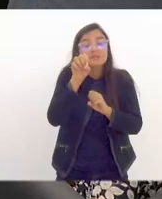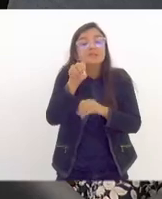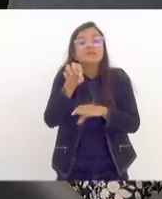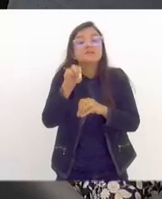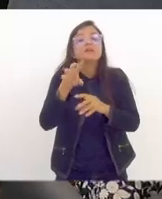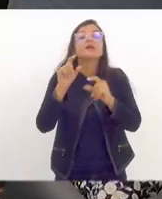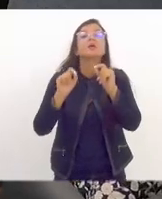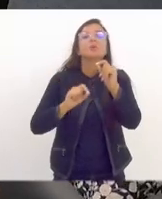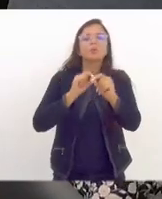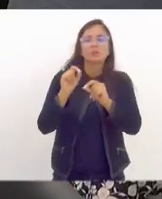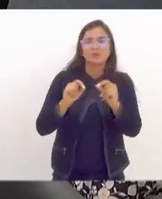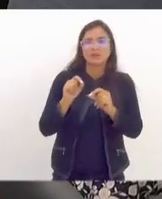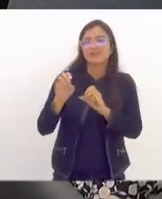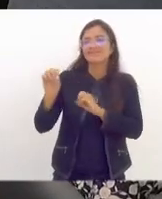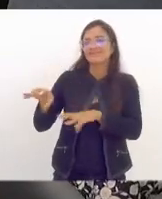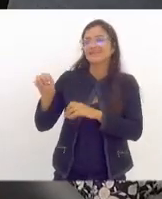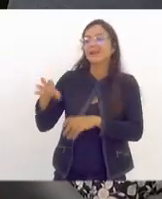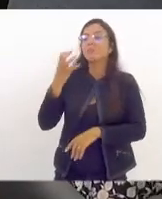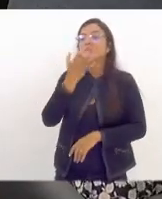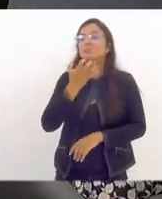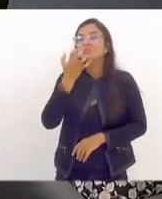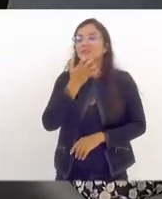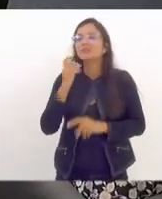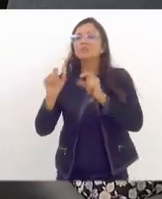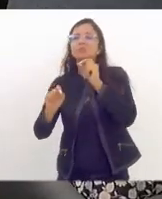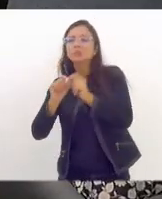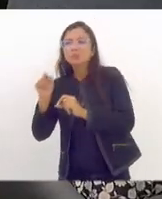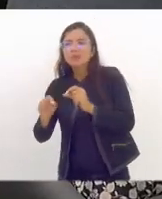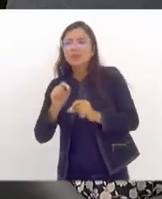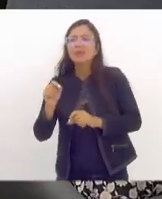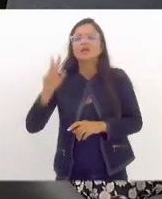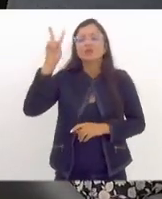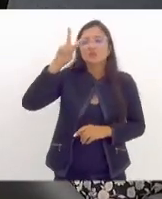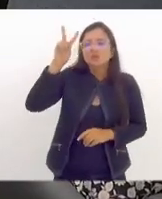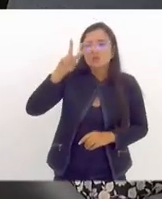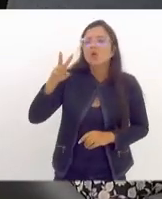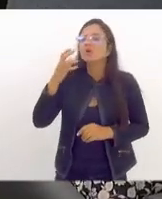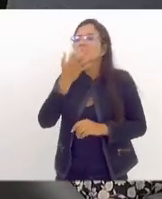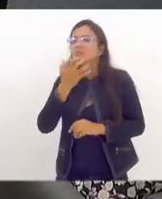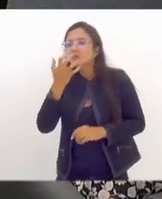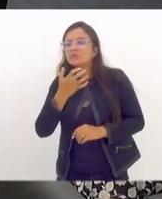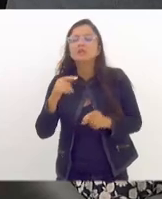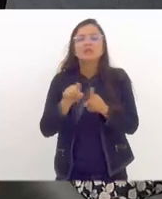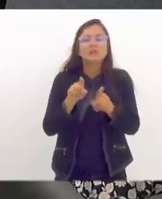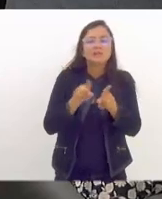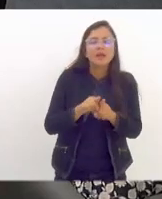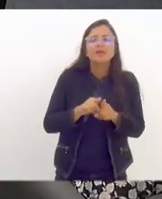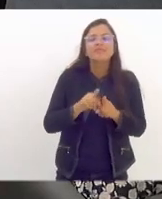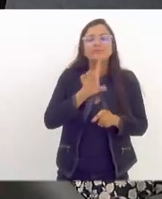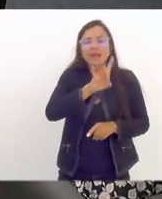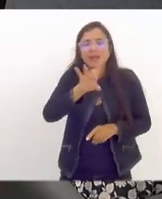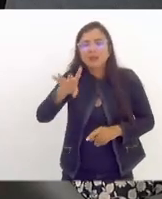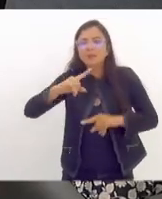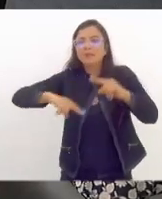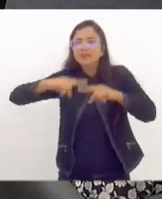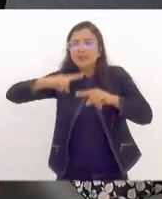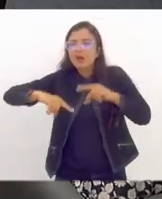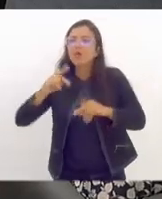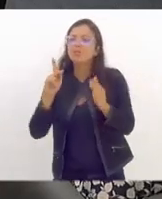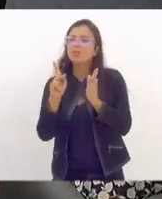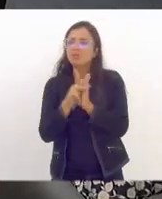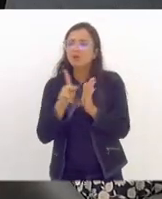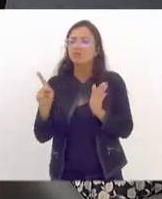médio O que é música e se na história dela ensina os instrumentos ensinem cante ele